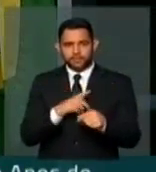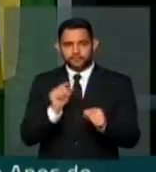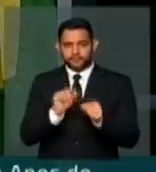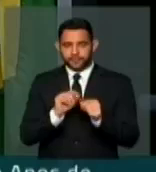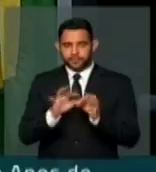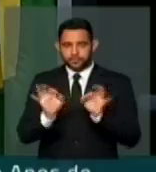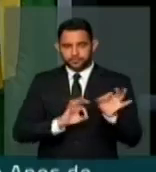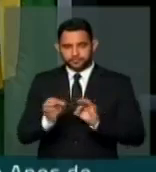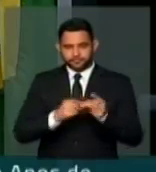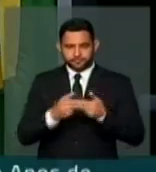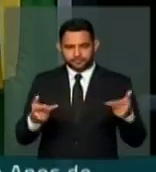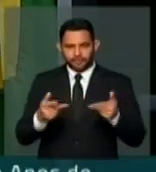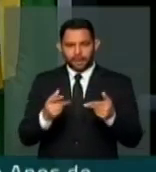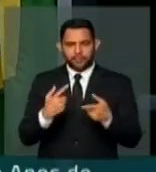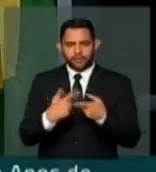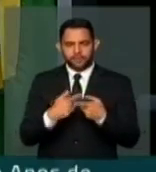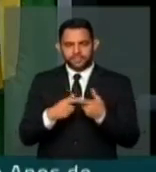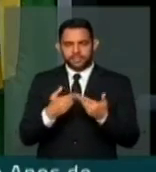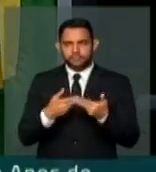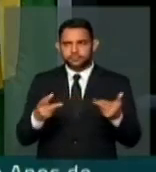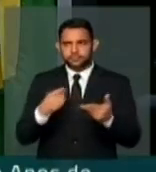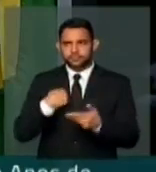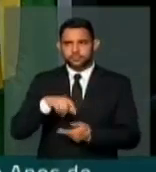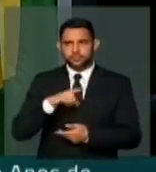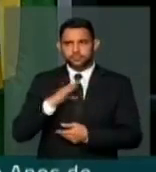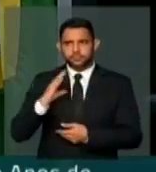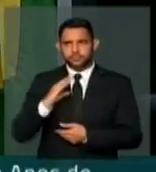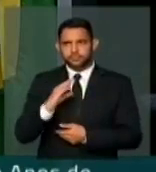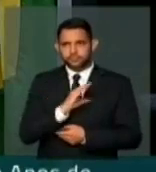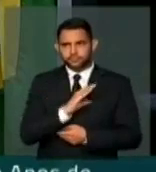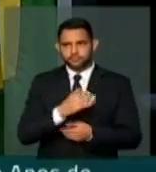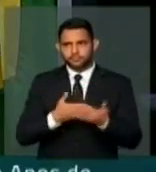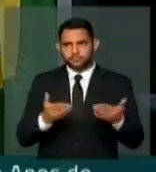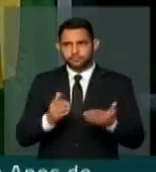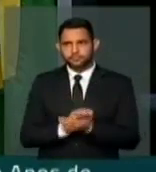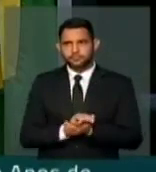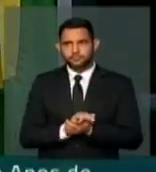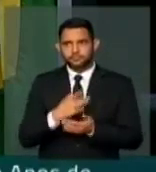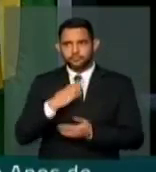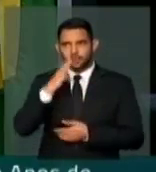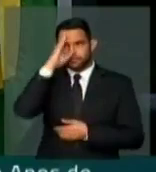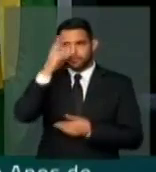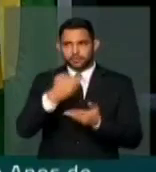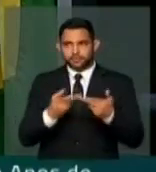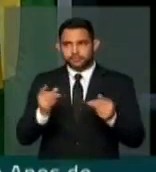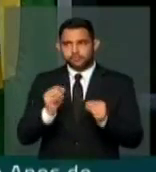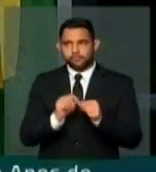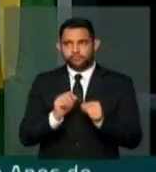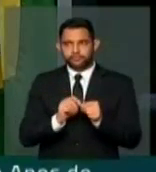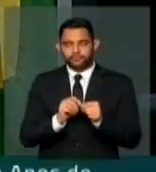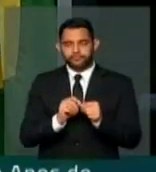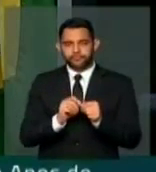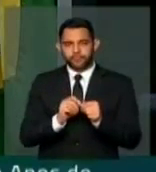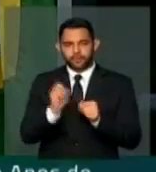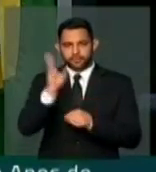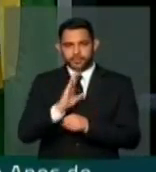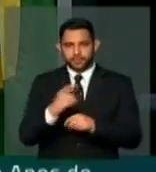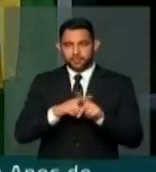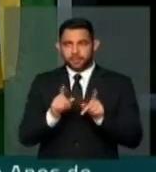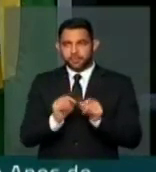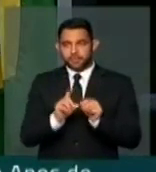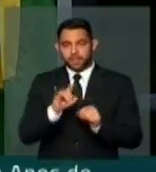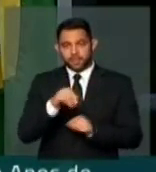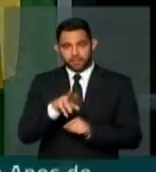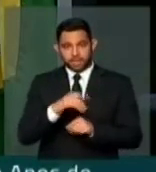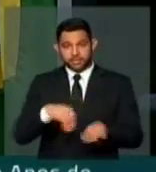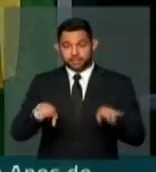no aperfeiçoamento de nossas instituições. São princípios e fundamentos básicos de uma democracia, mas uma